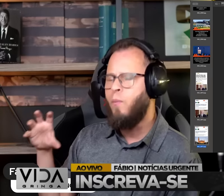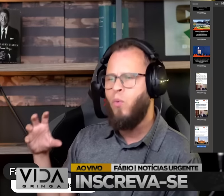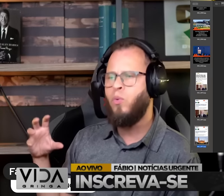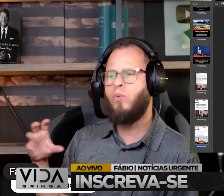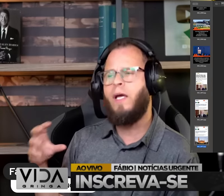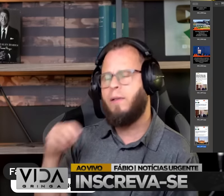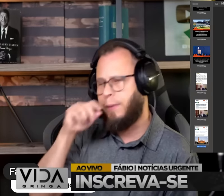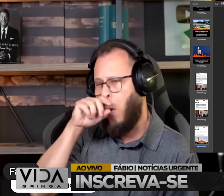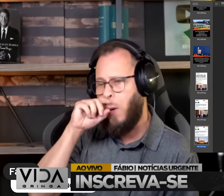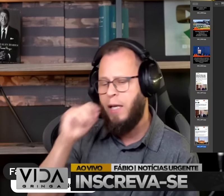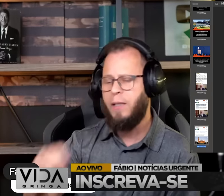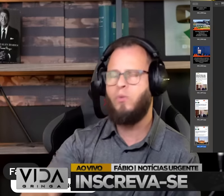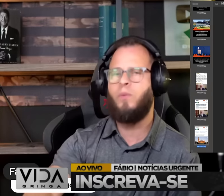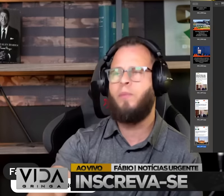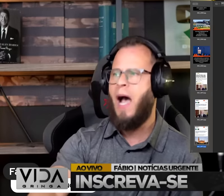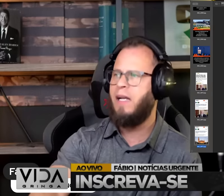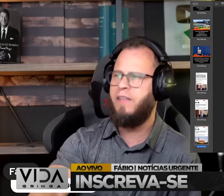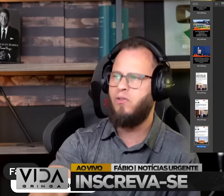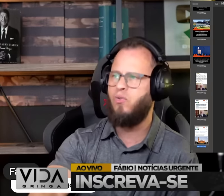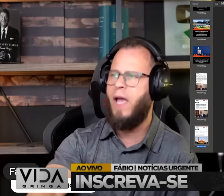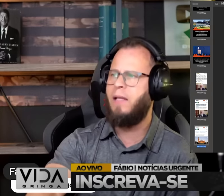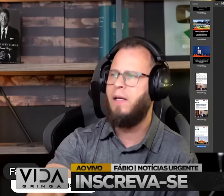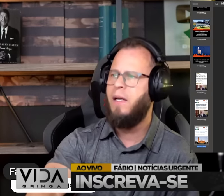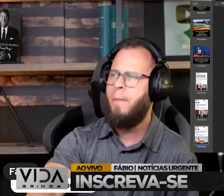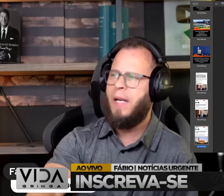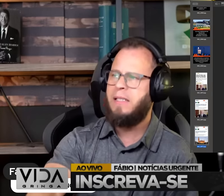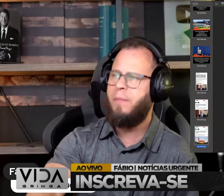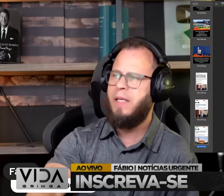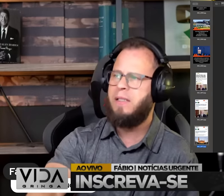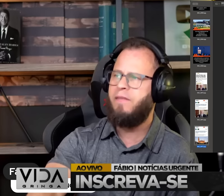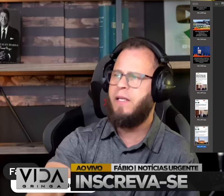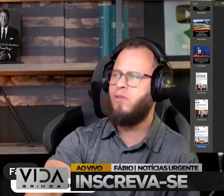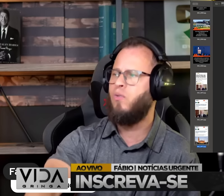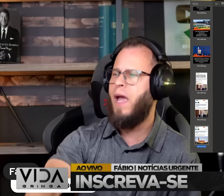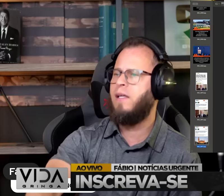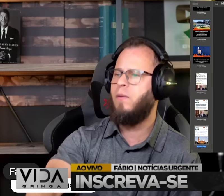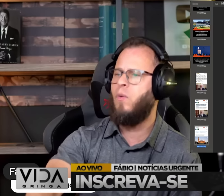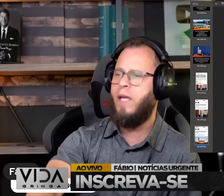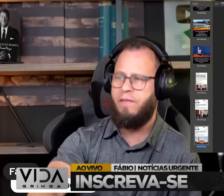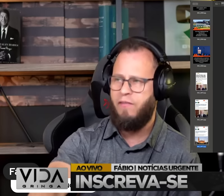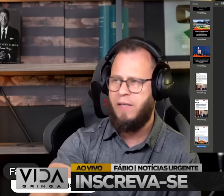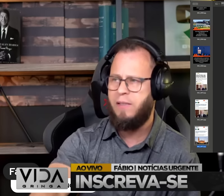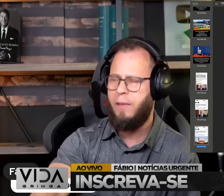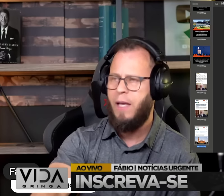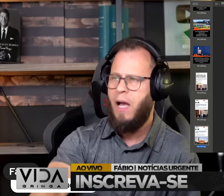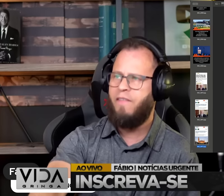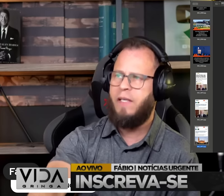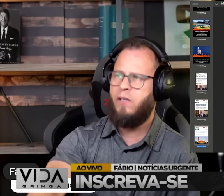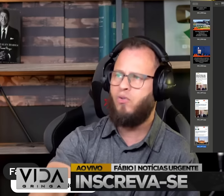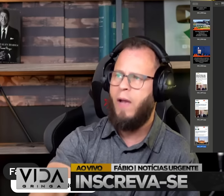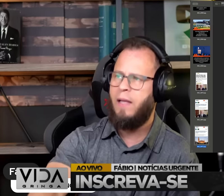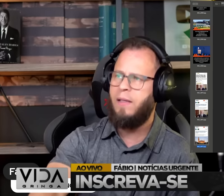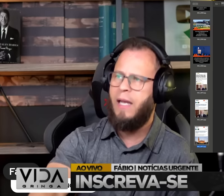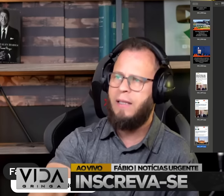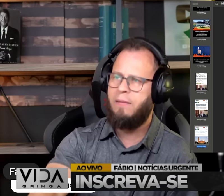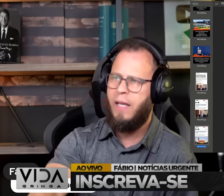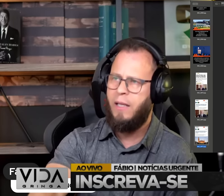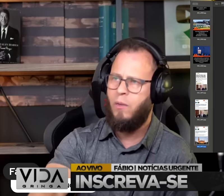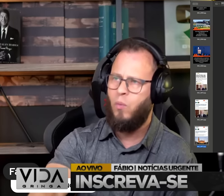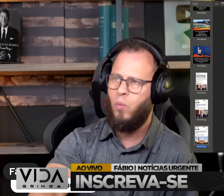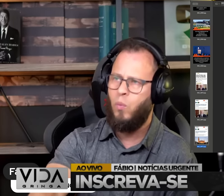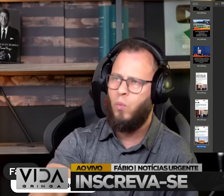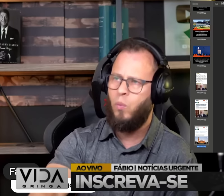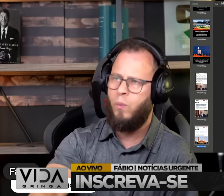o mundo, né, está olhando para a Venezuela para saber se a Venezuela, o que ela vai fazer. A Venezuela, ela